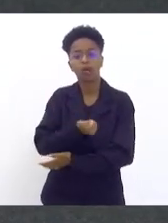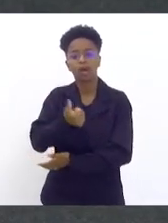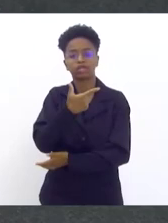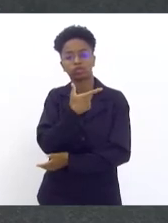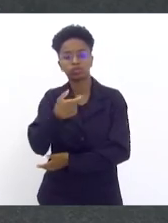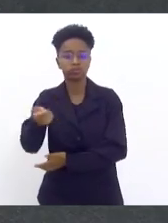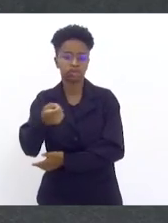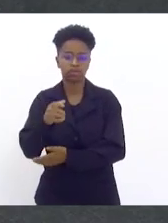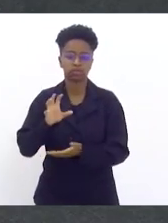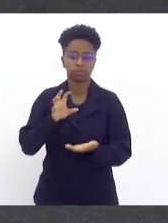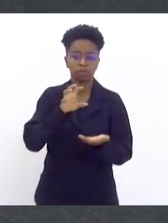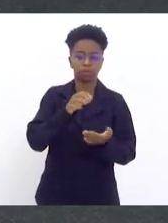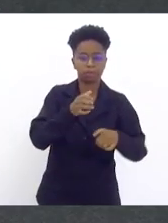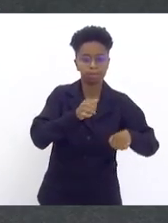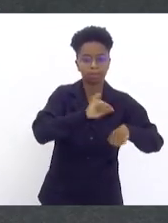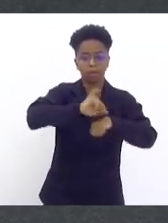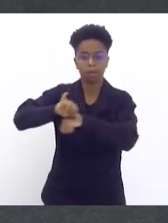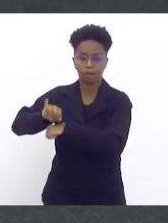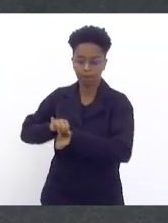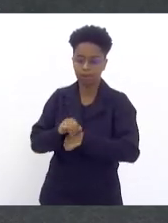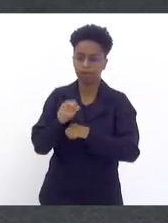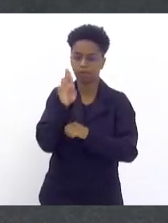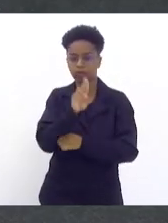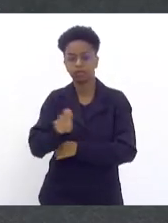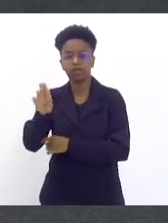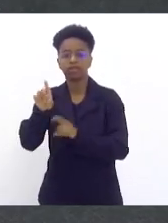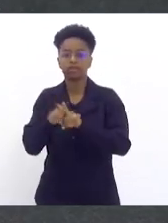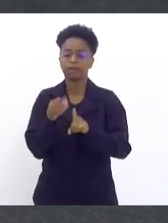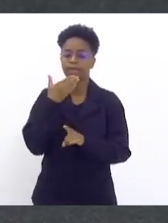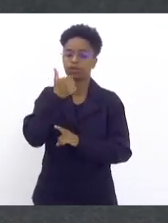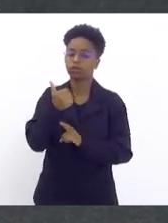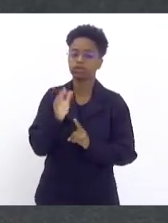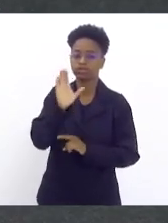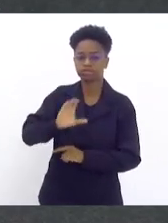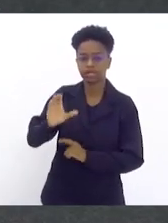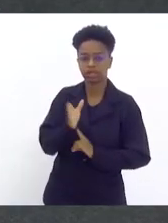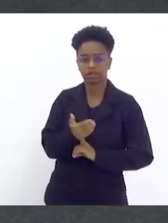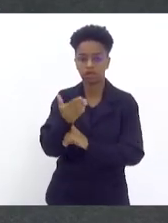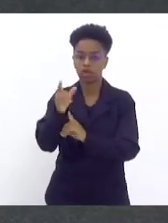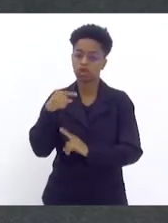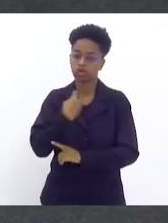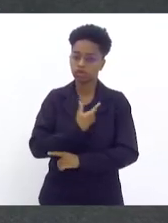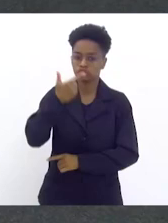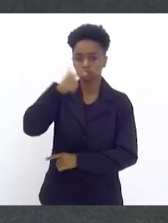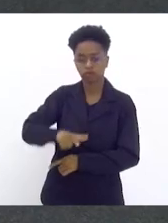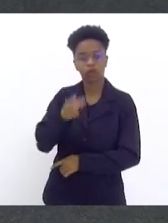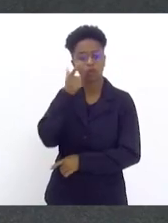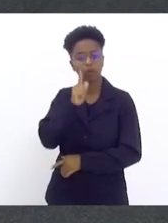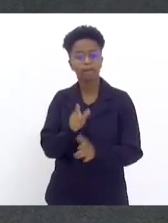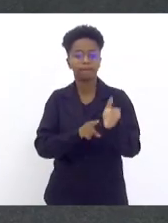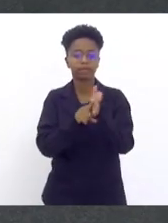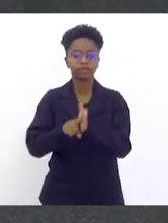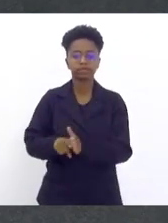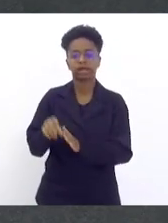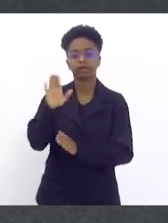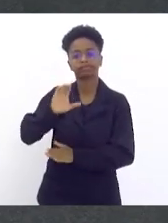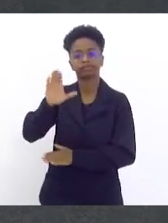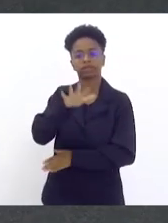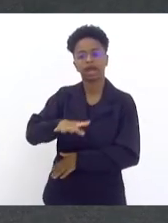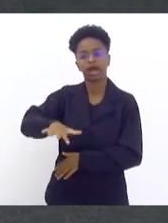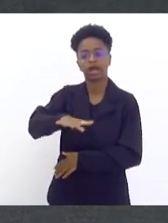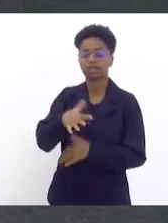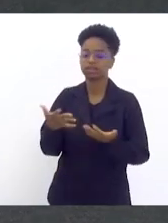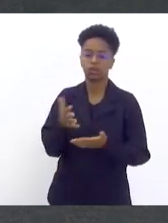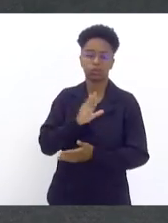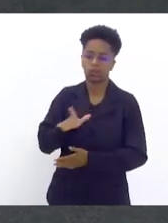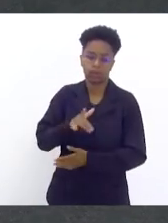universitários que melhorou muito a parte da Ciência e Tecnologia a gente está respirando novamente com pesquisa e ciência nesse país Então